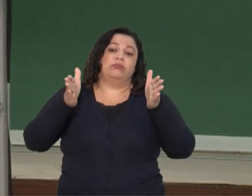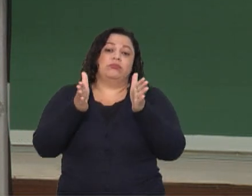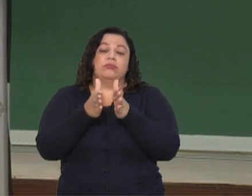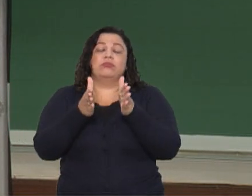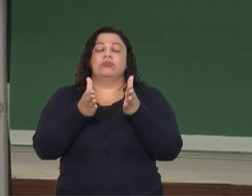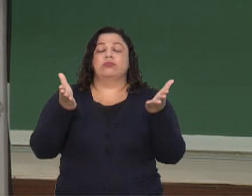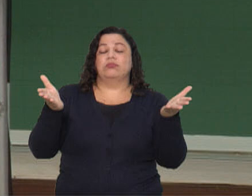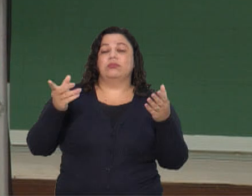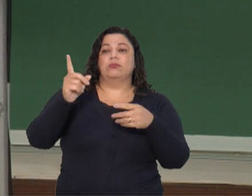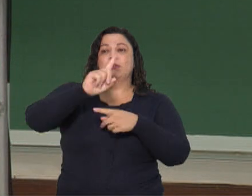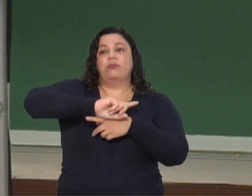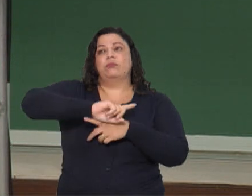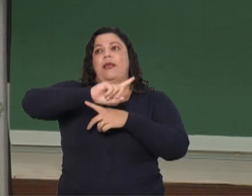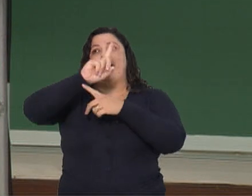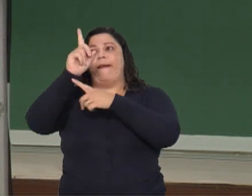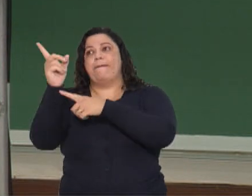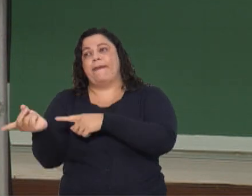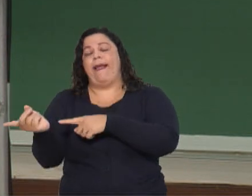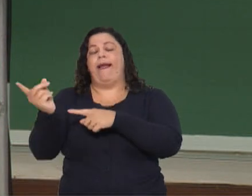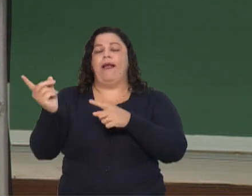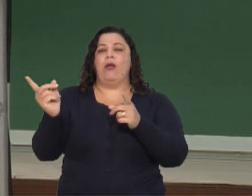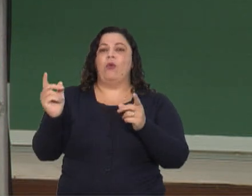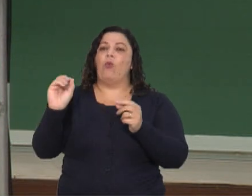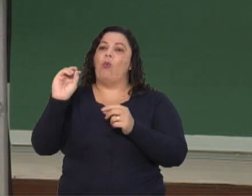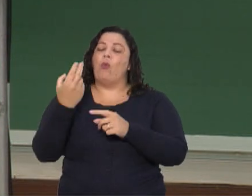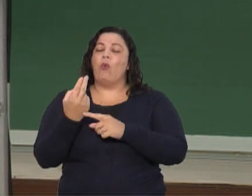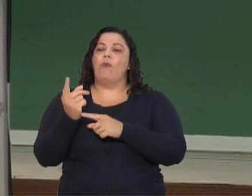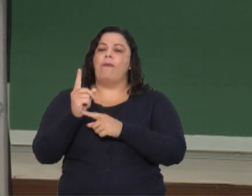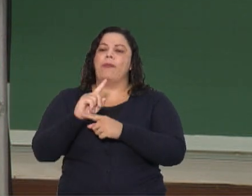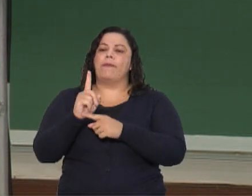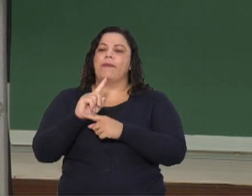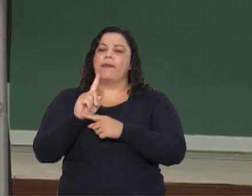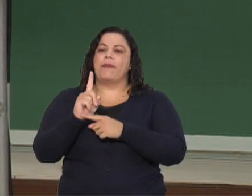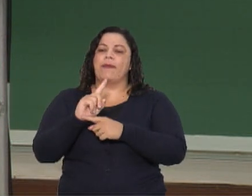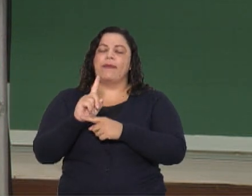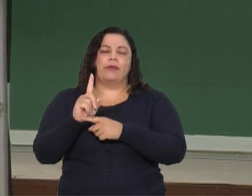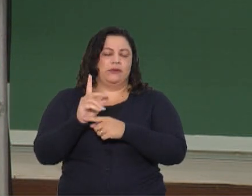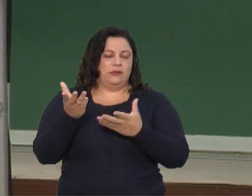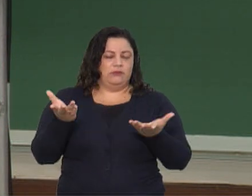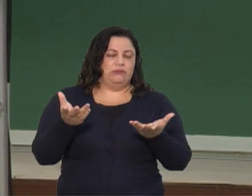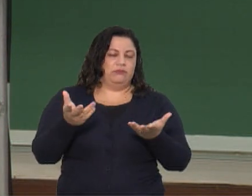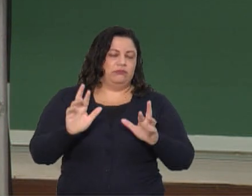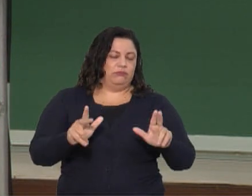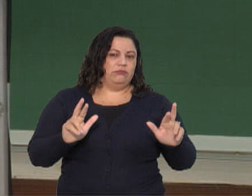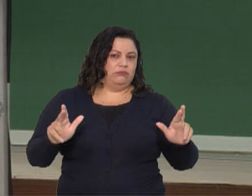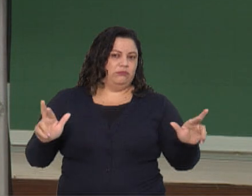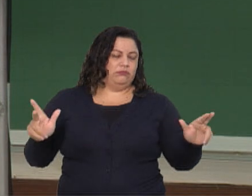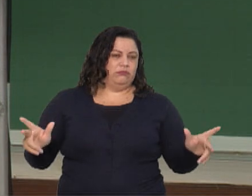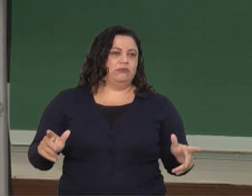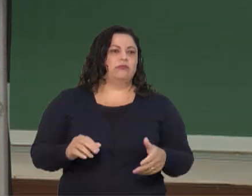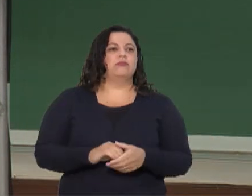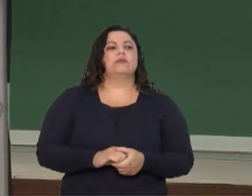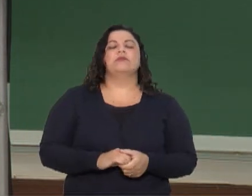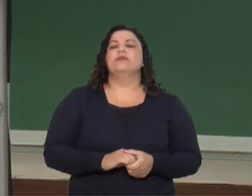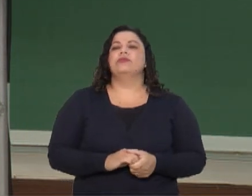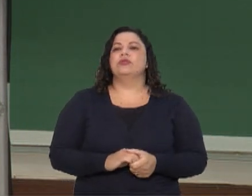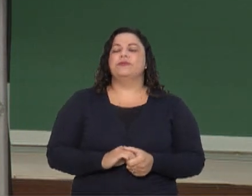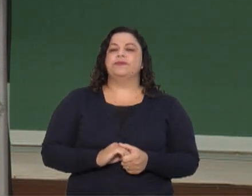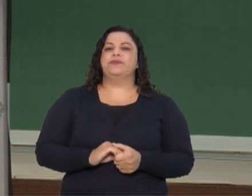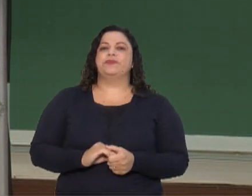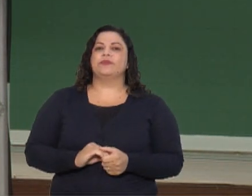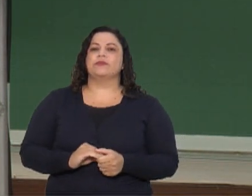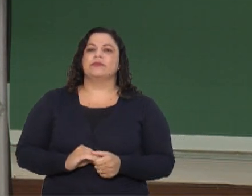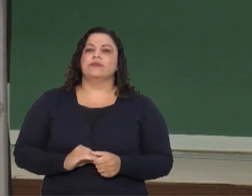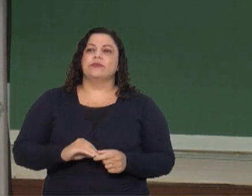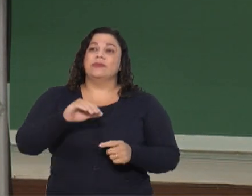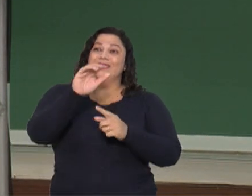tempo. Então, enquanto a harmonia e a melodia, elas tinham bastante a ver com a altura ali, com os